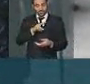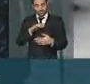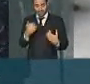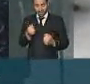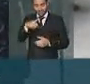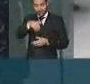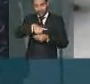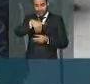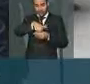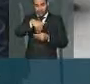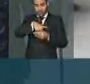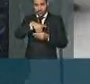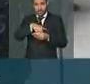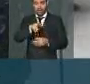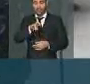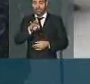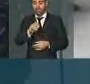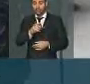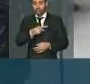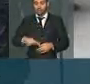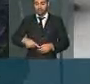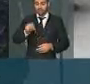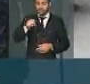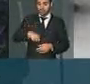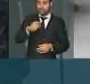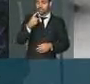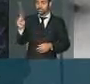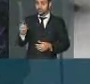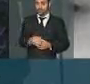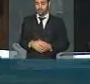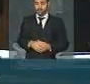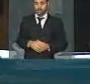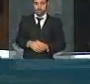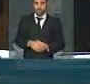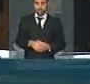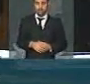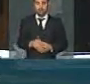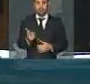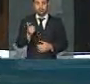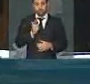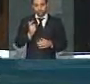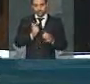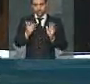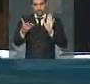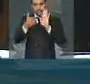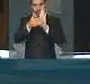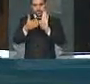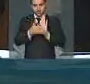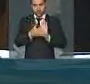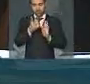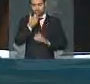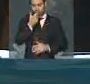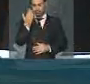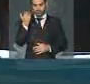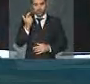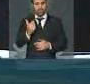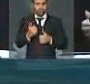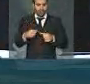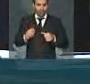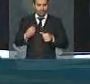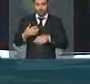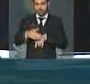veto presidencial ou não? Há uma proposta e há pouco nós conversávamos aqui